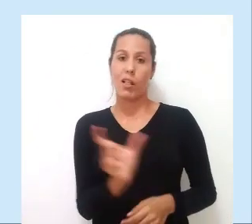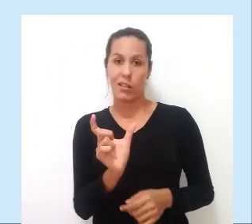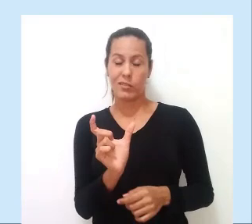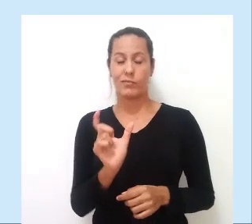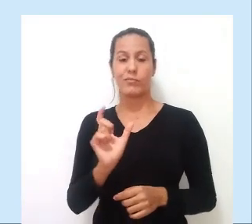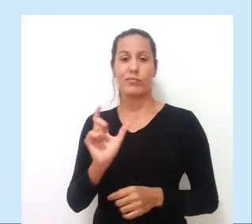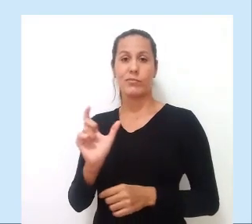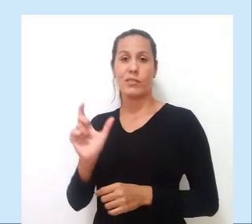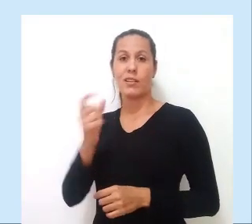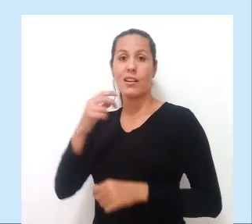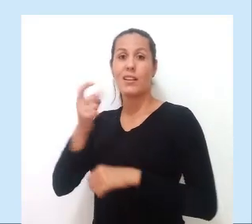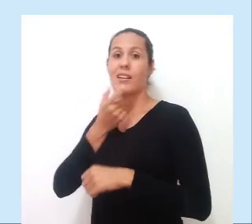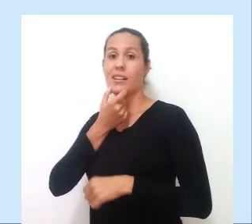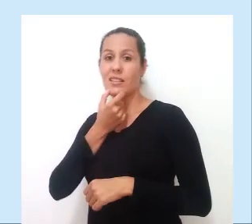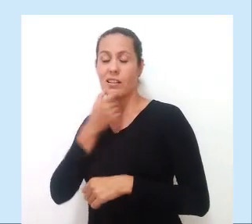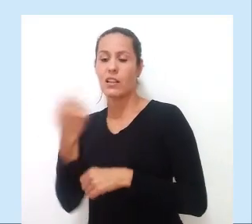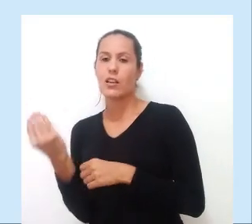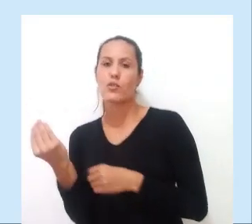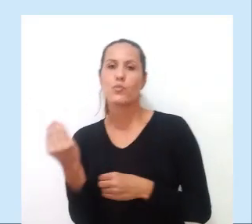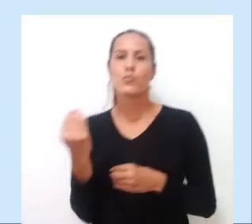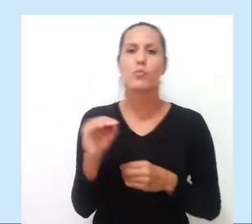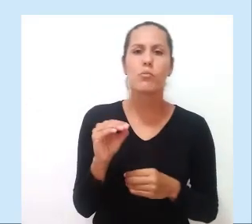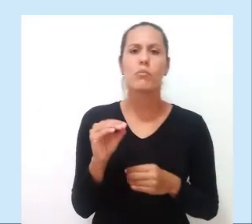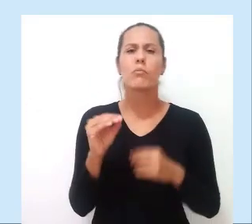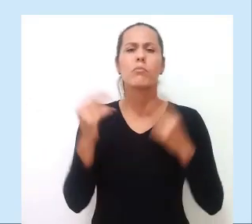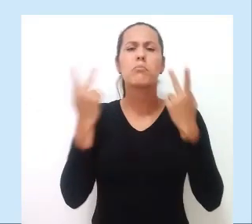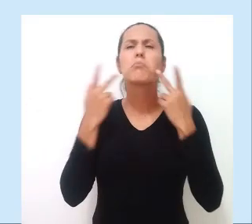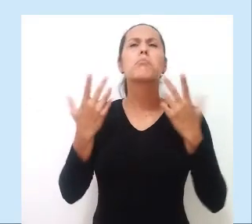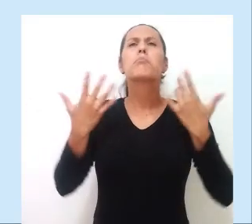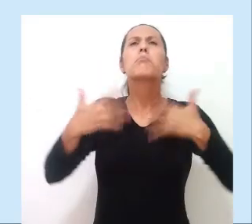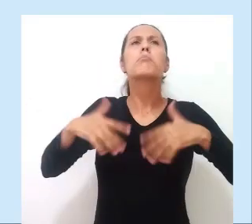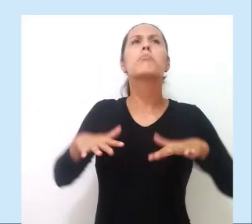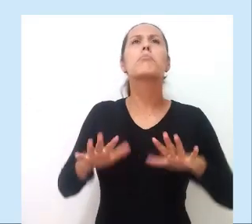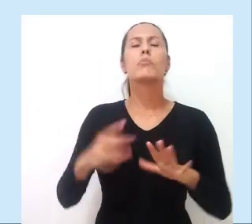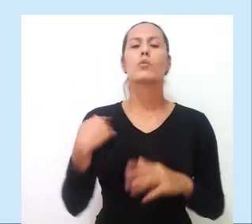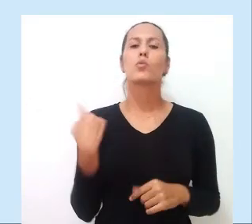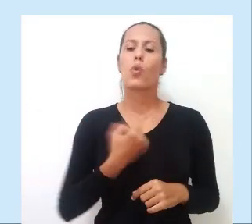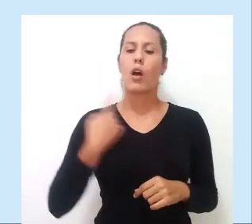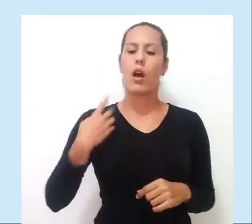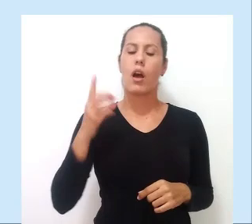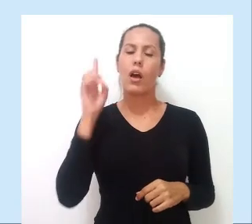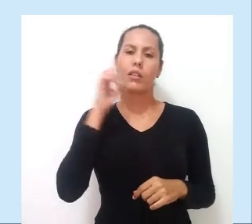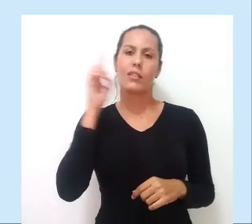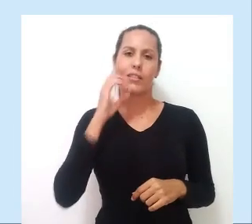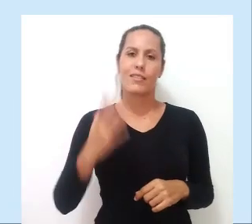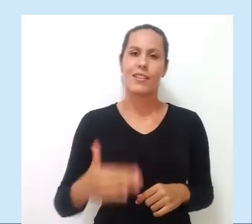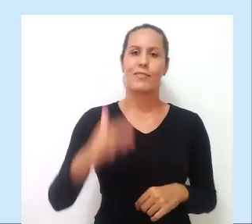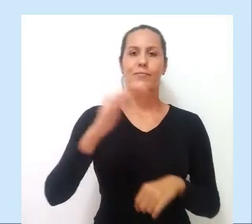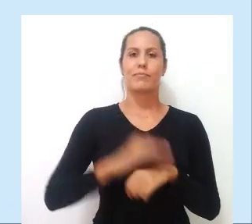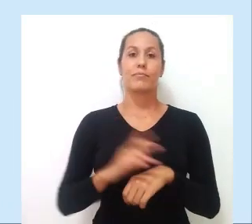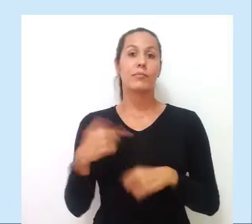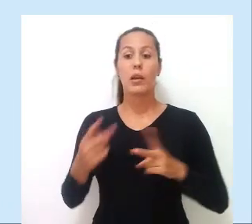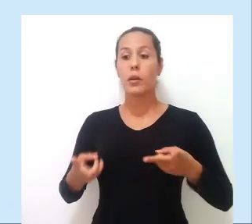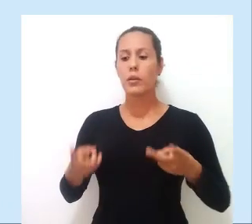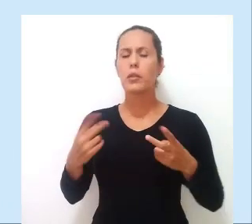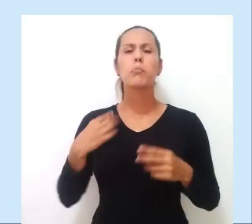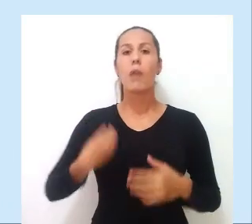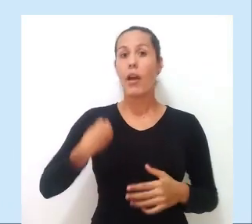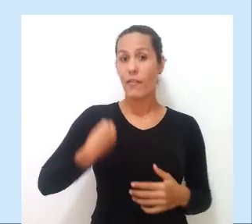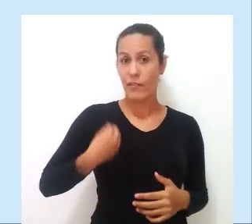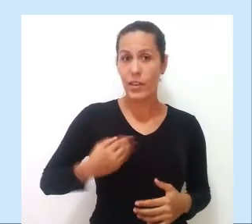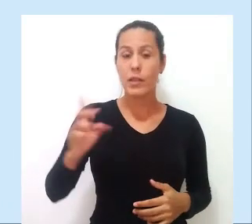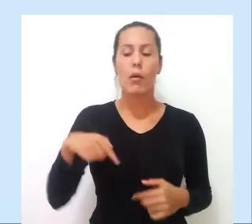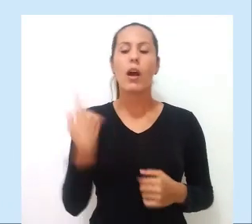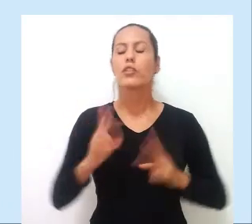se incorporando sem querer no nosso dia a dia, ok? Então, elas estão presentes e muitas vezes a gente não dá